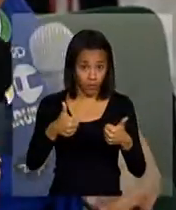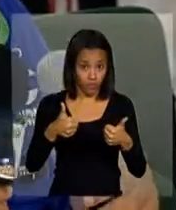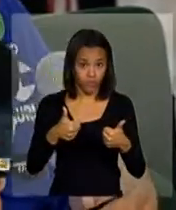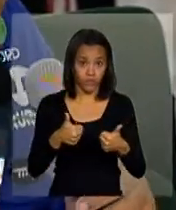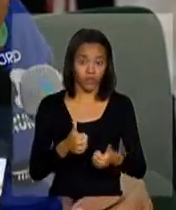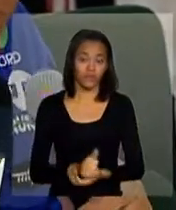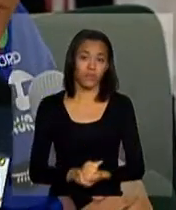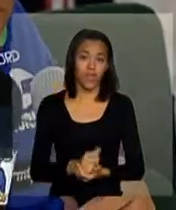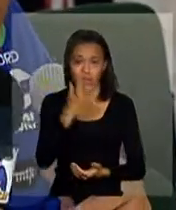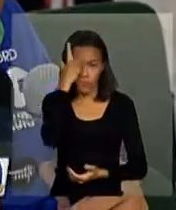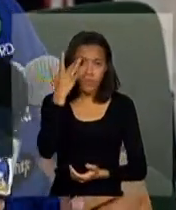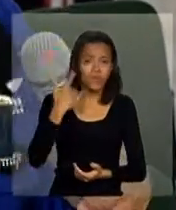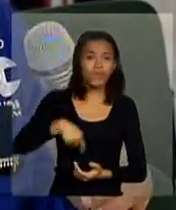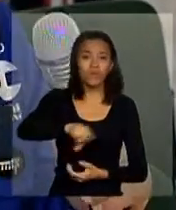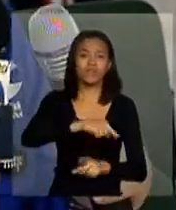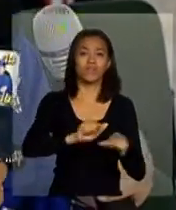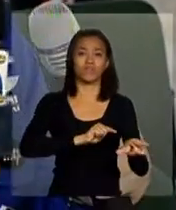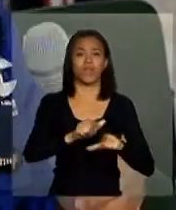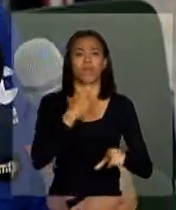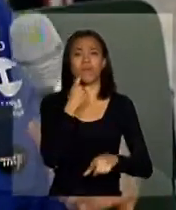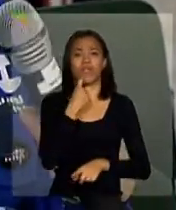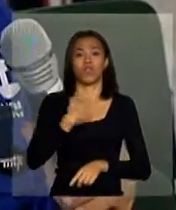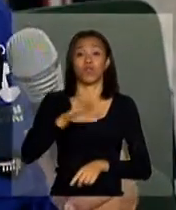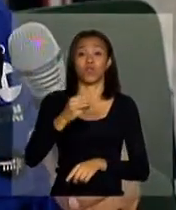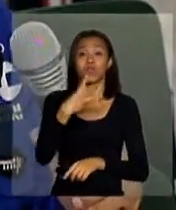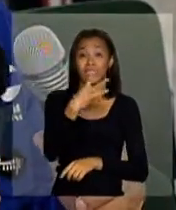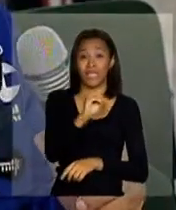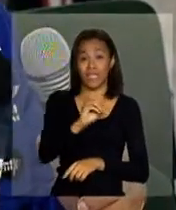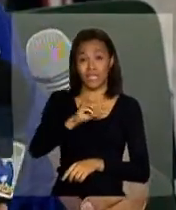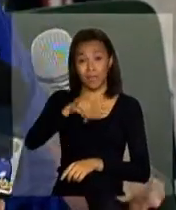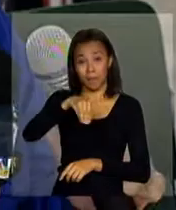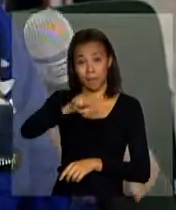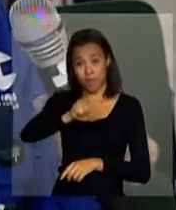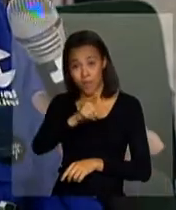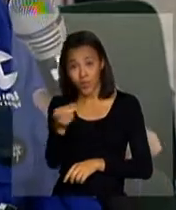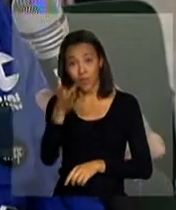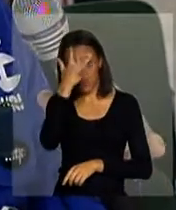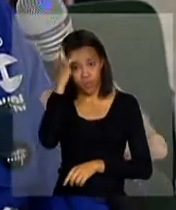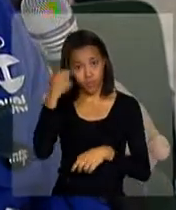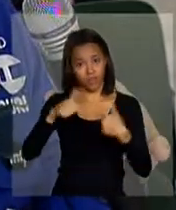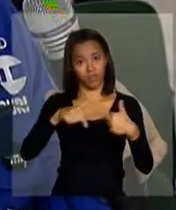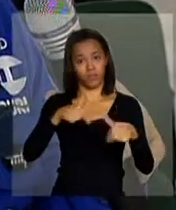para os nossos pescadores. Porque hoje somos quase 30 milhões de pescadores e